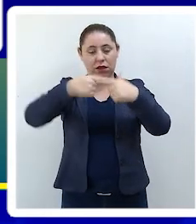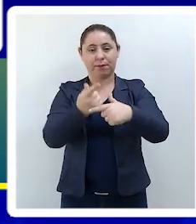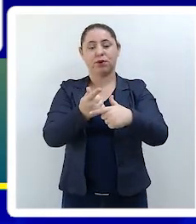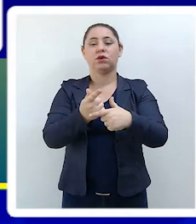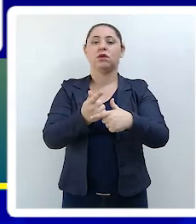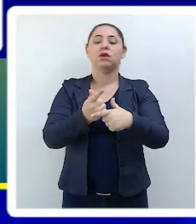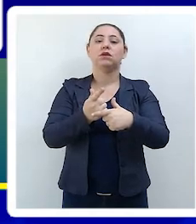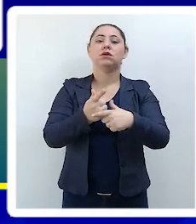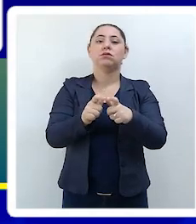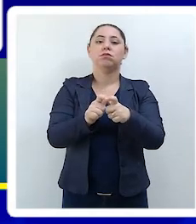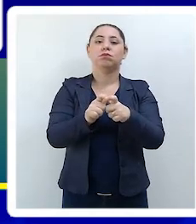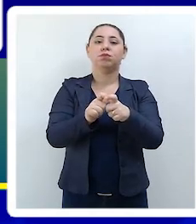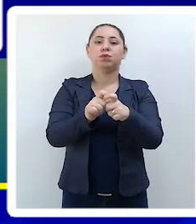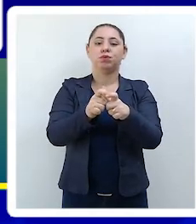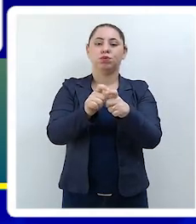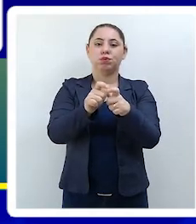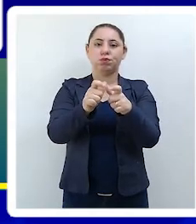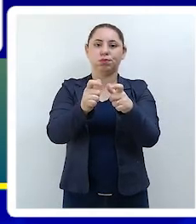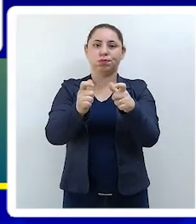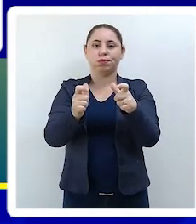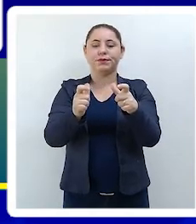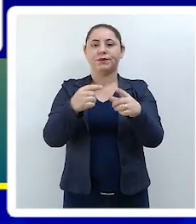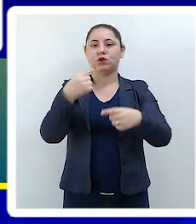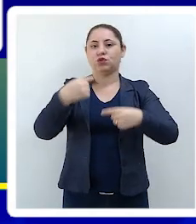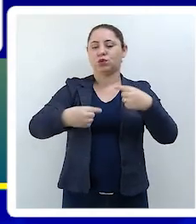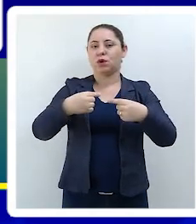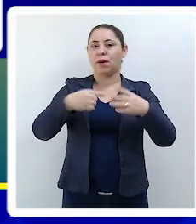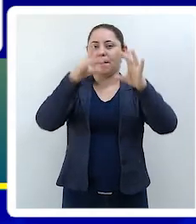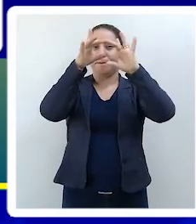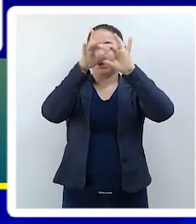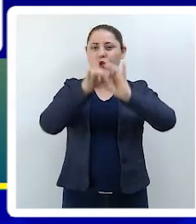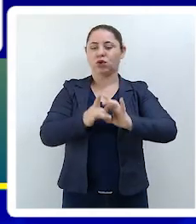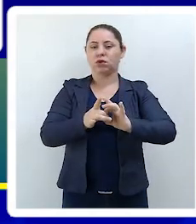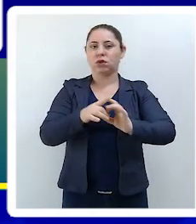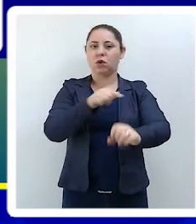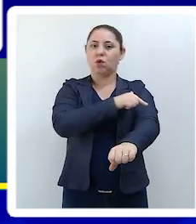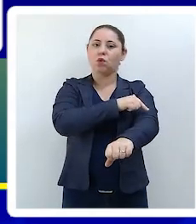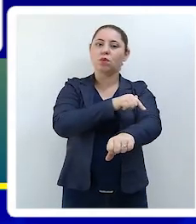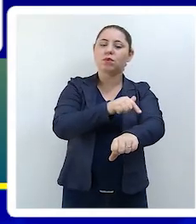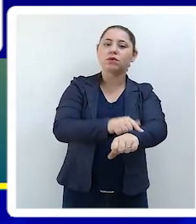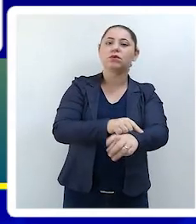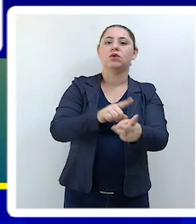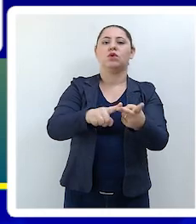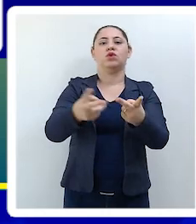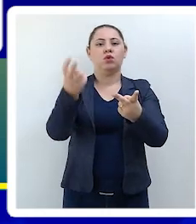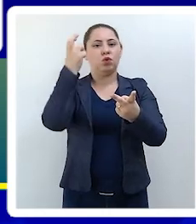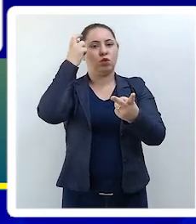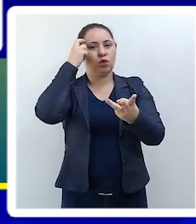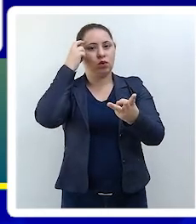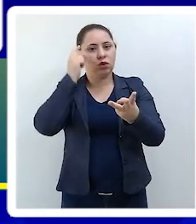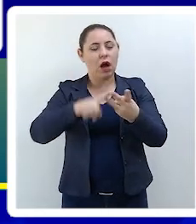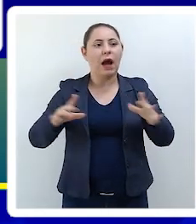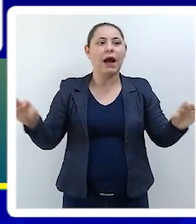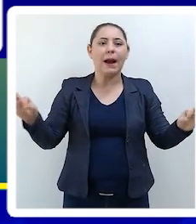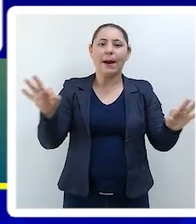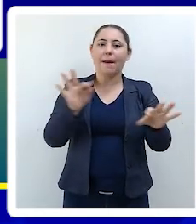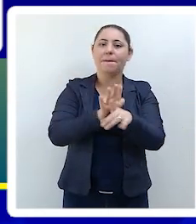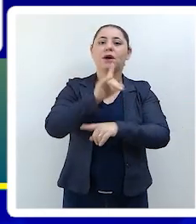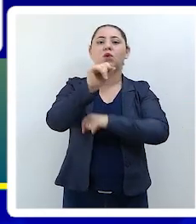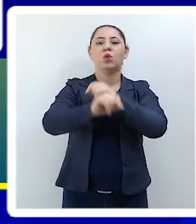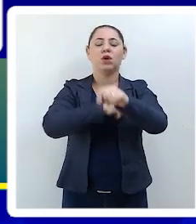vai mais ampliando o debate para um contexto de comportamento, de cultura, rompendo